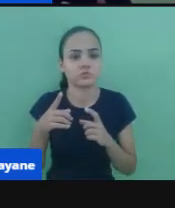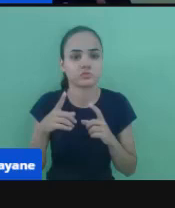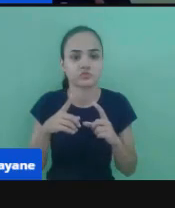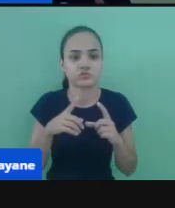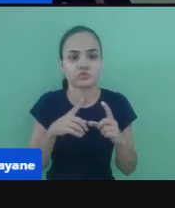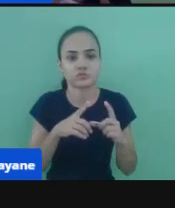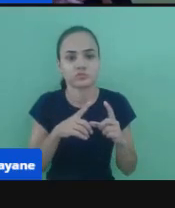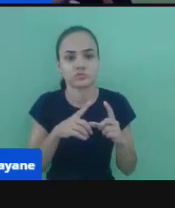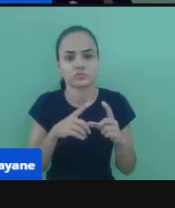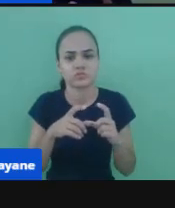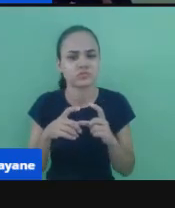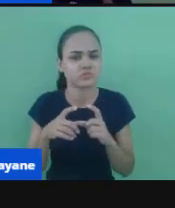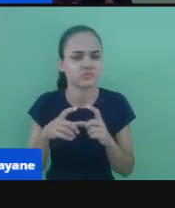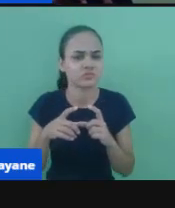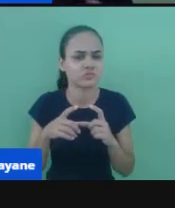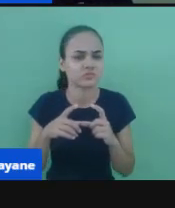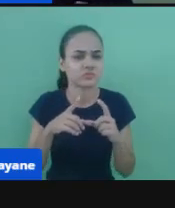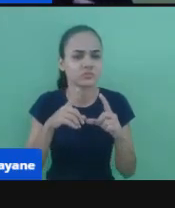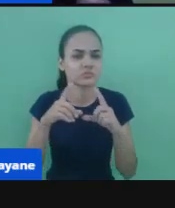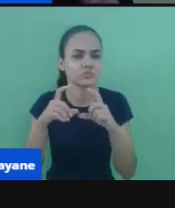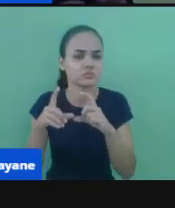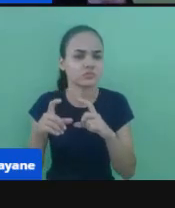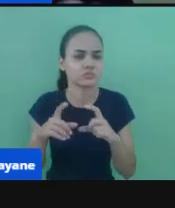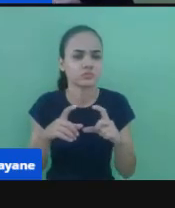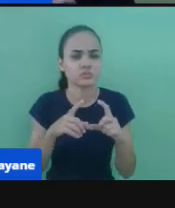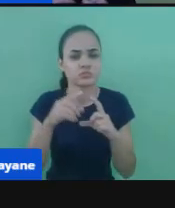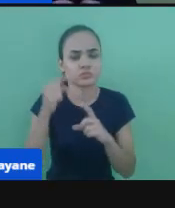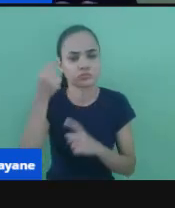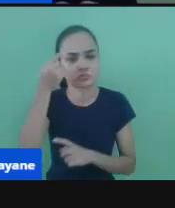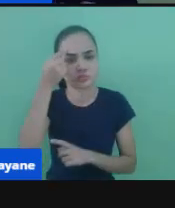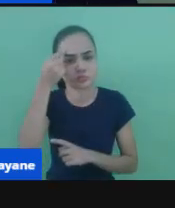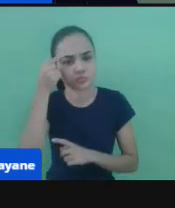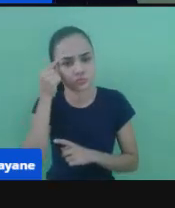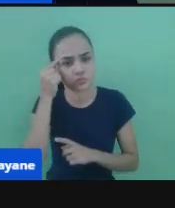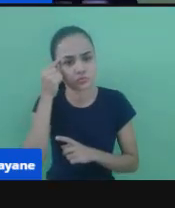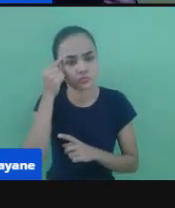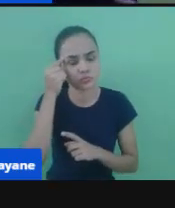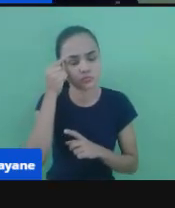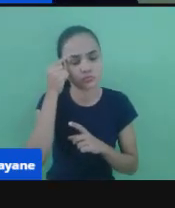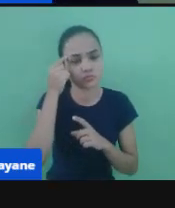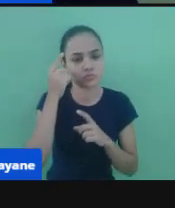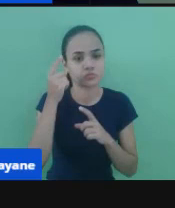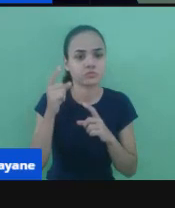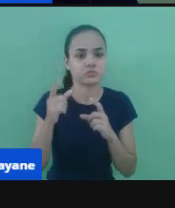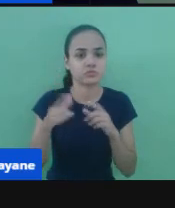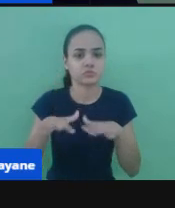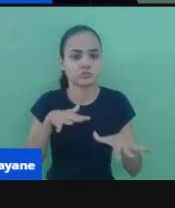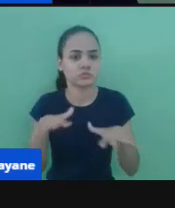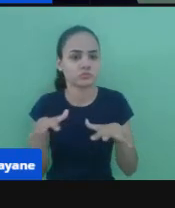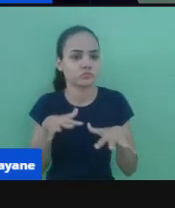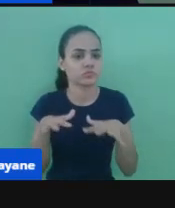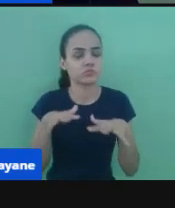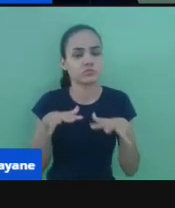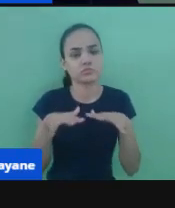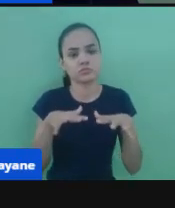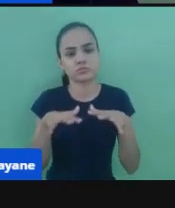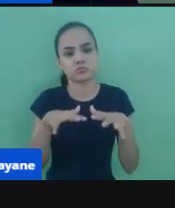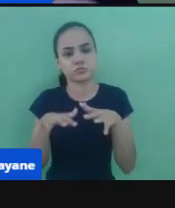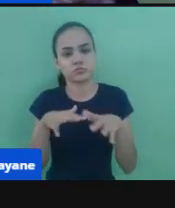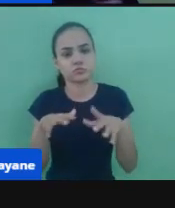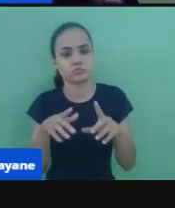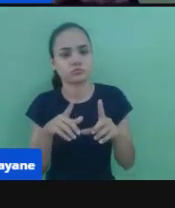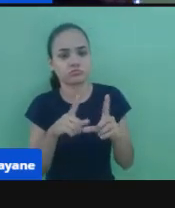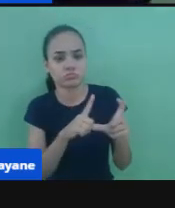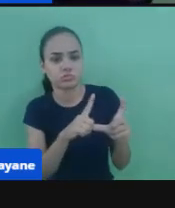que seria as 24 imagens em um segundo, ela criava a ilusão do movimento. A partir daí nasceu o